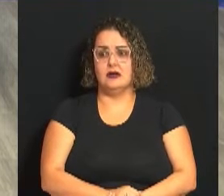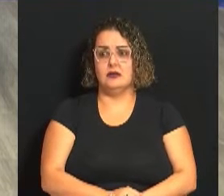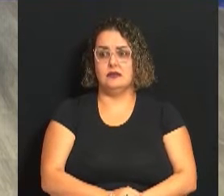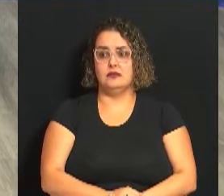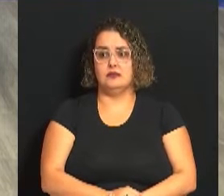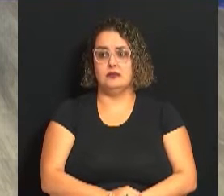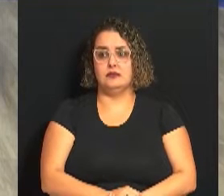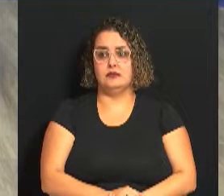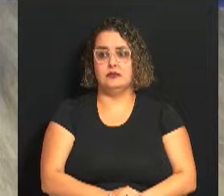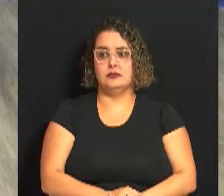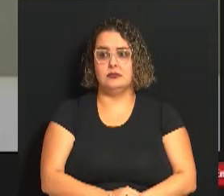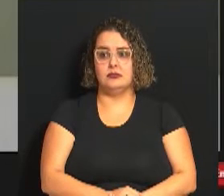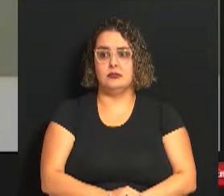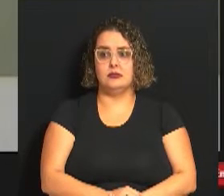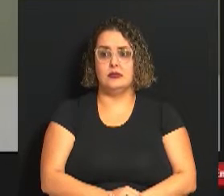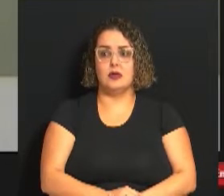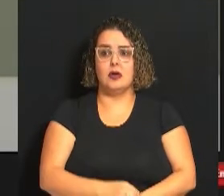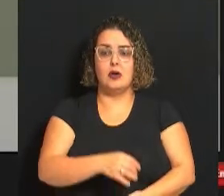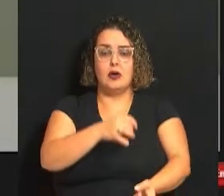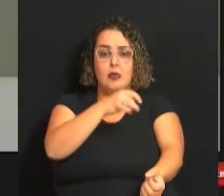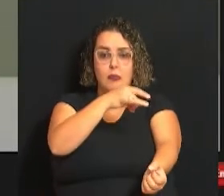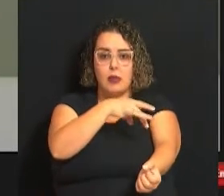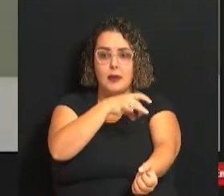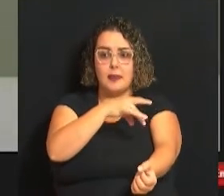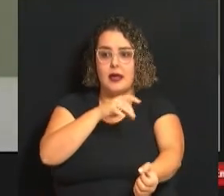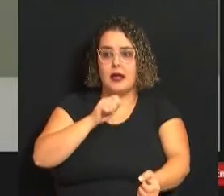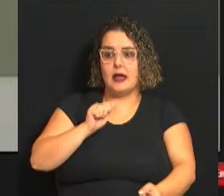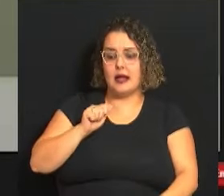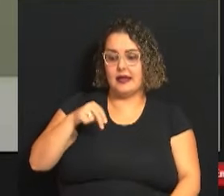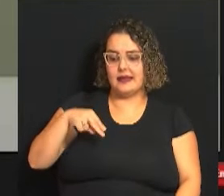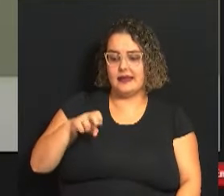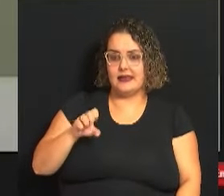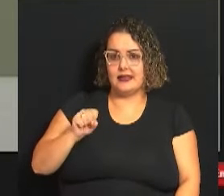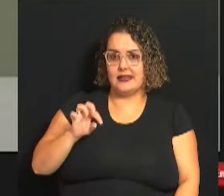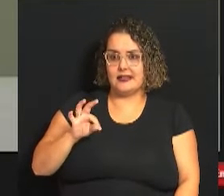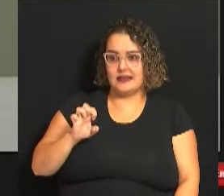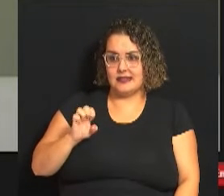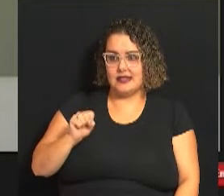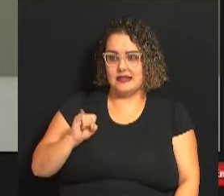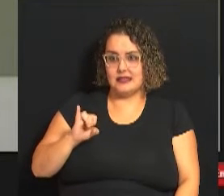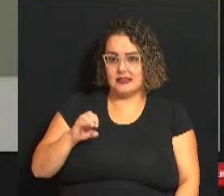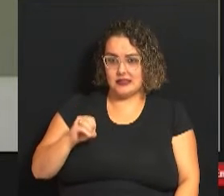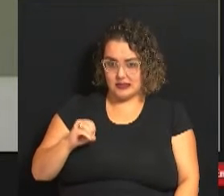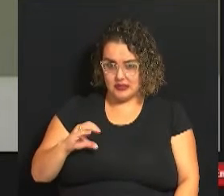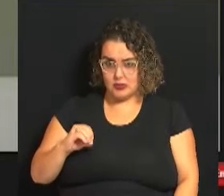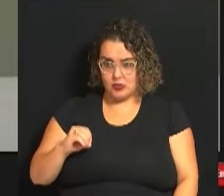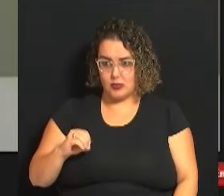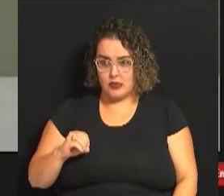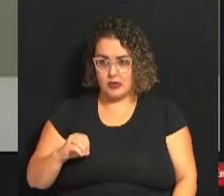A analgesia dos pacientes é feita de uma maneira mais agressiva, mas